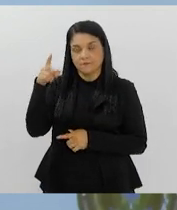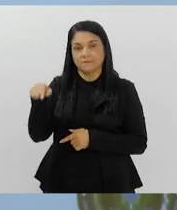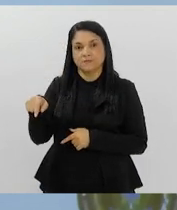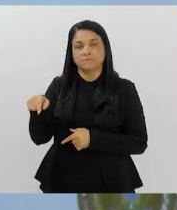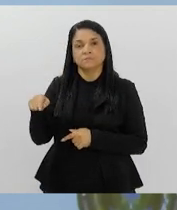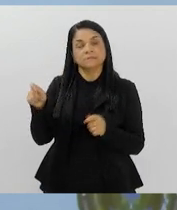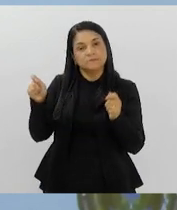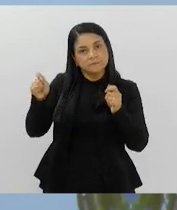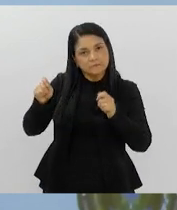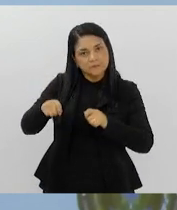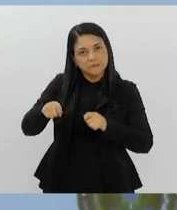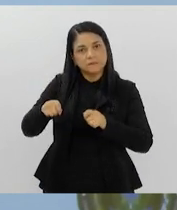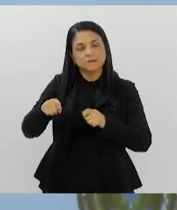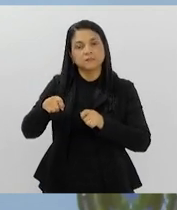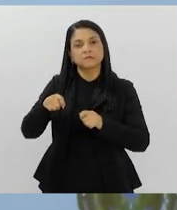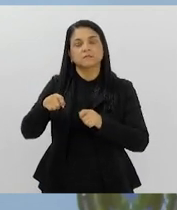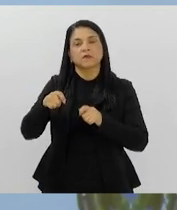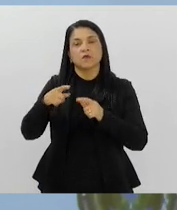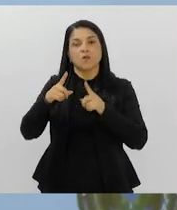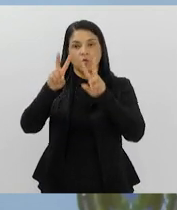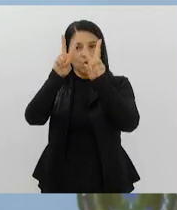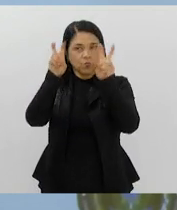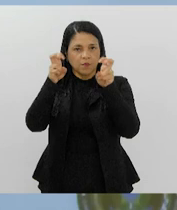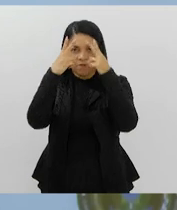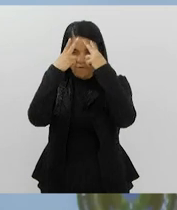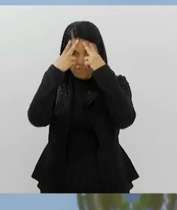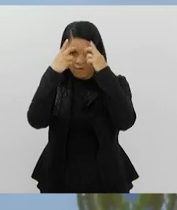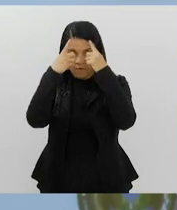tornem o tema de violência escolar,